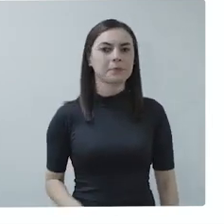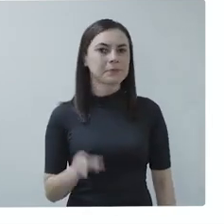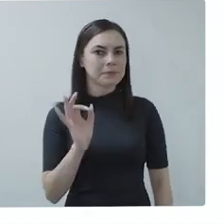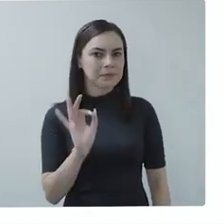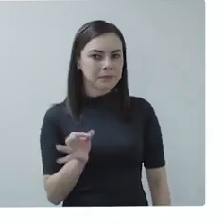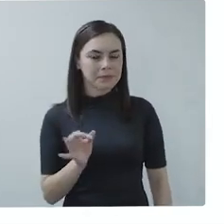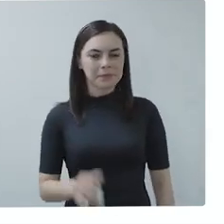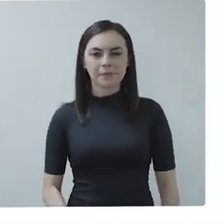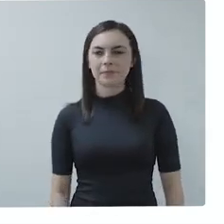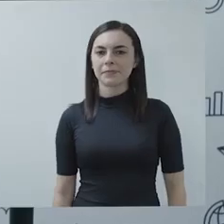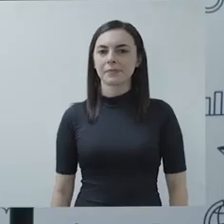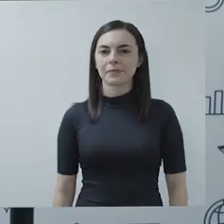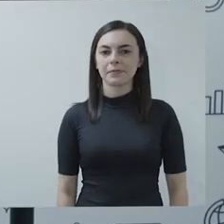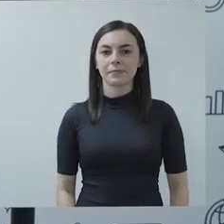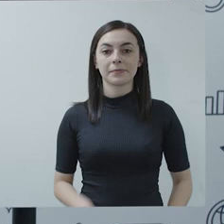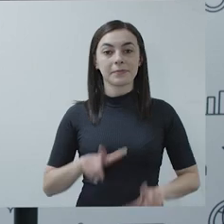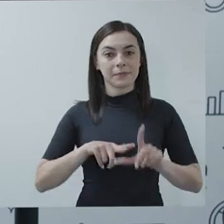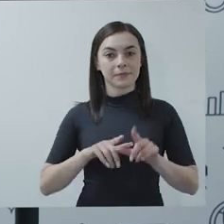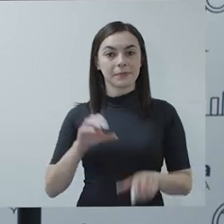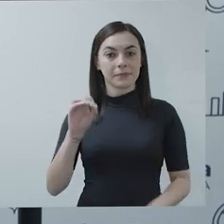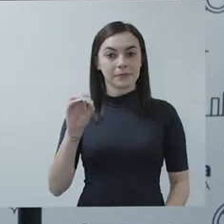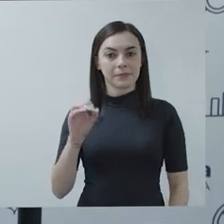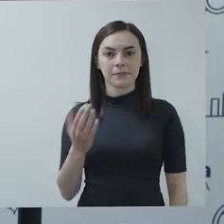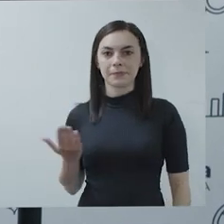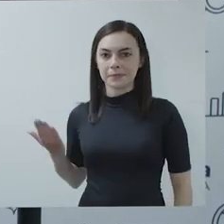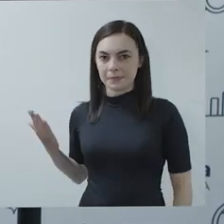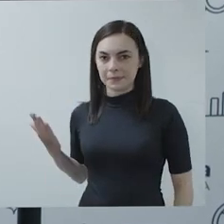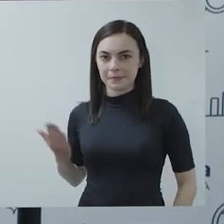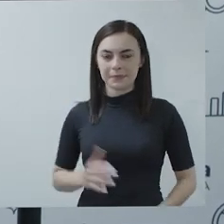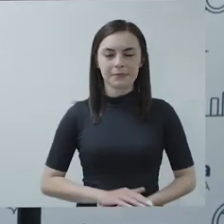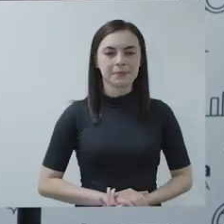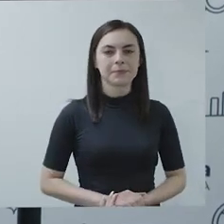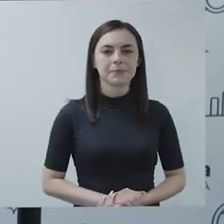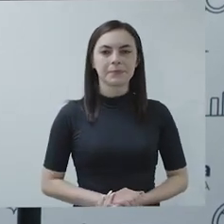Certo? Letra O.